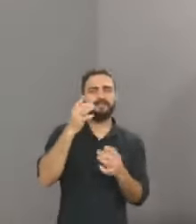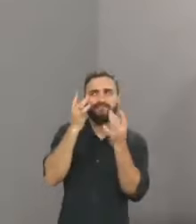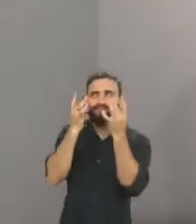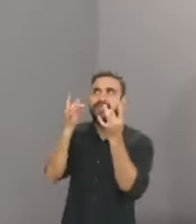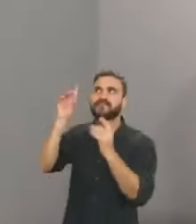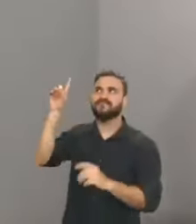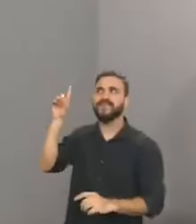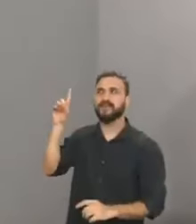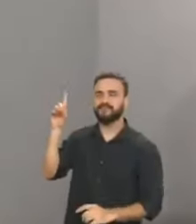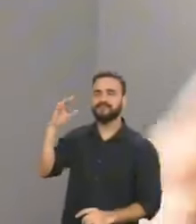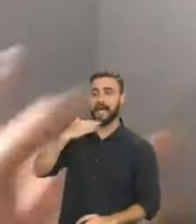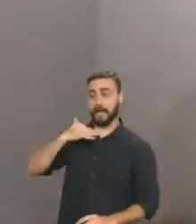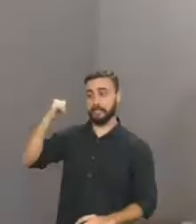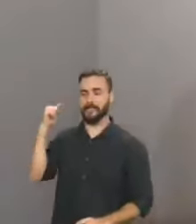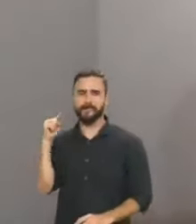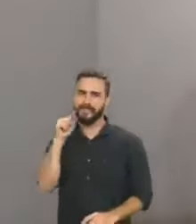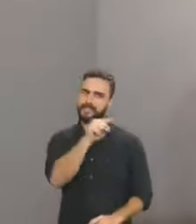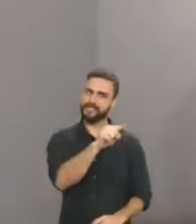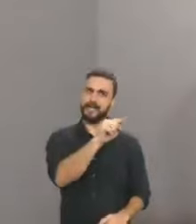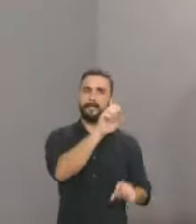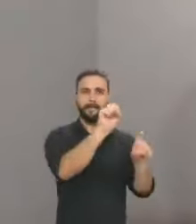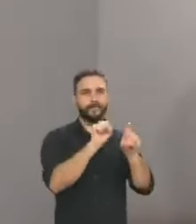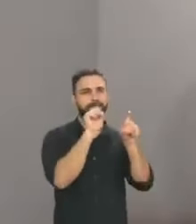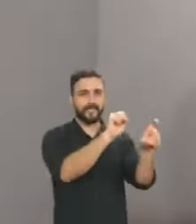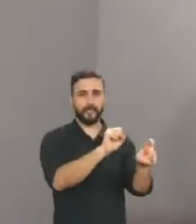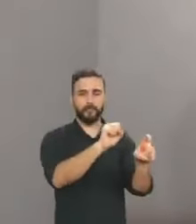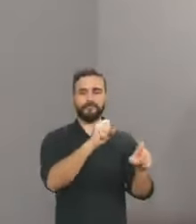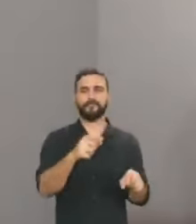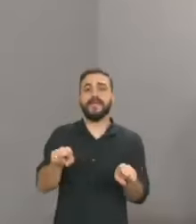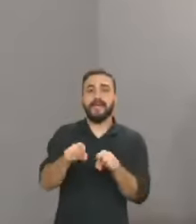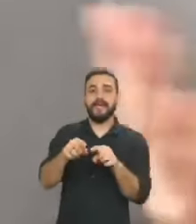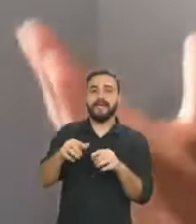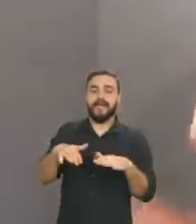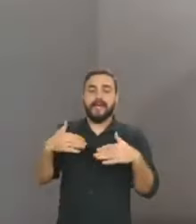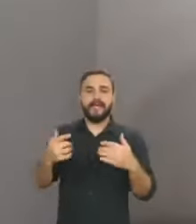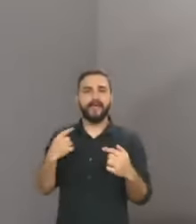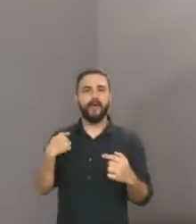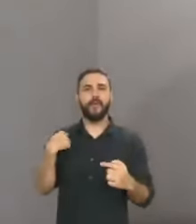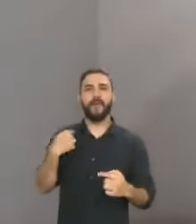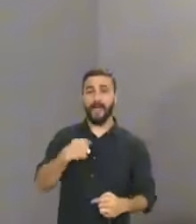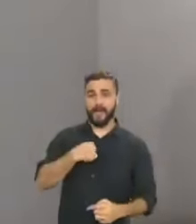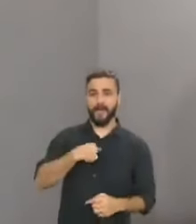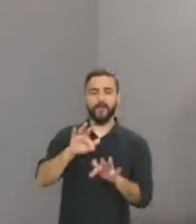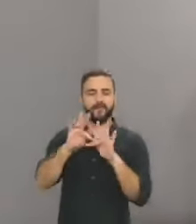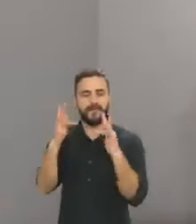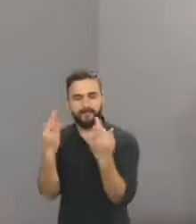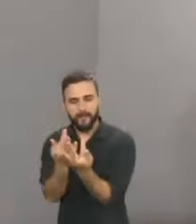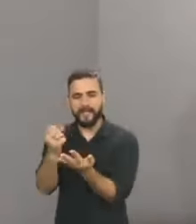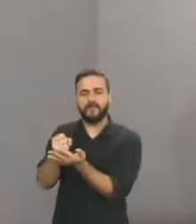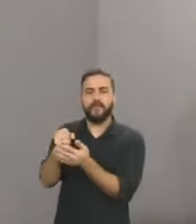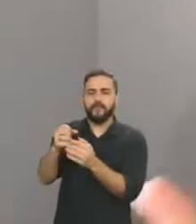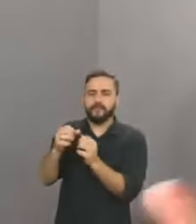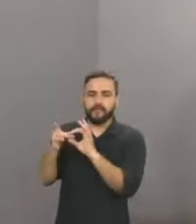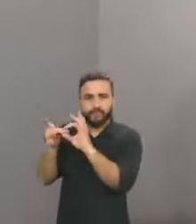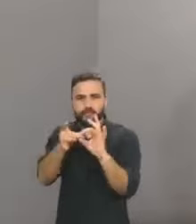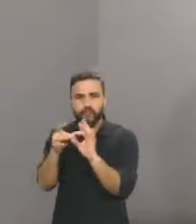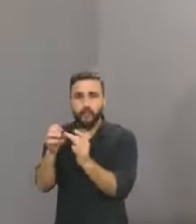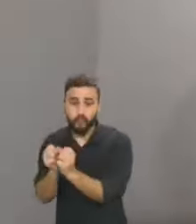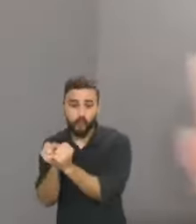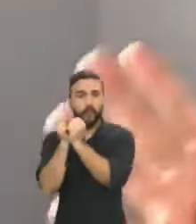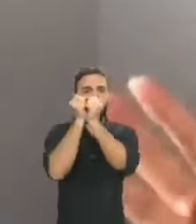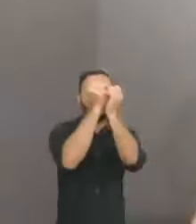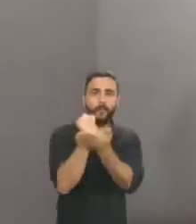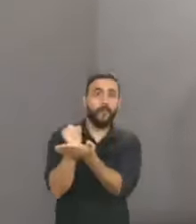região, eu e a minha família, minha esposa e filhos, fomos levados pelo Senhor para expandir esse